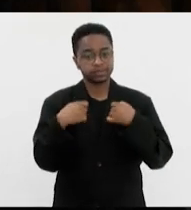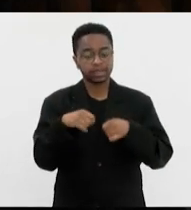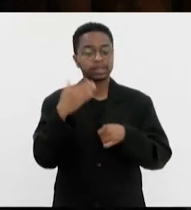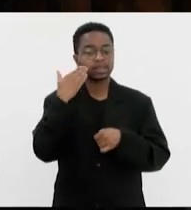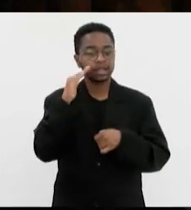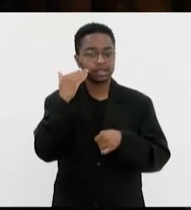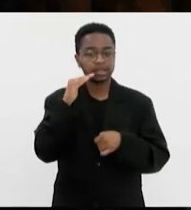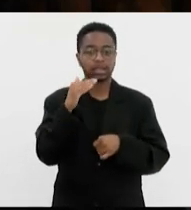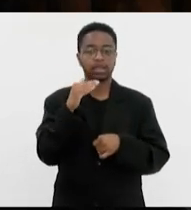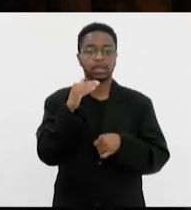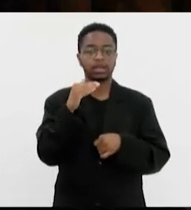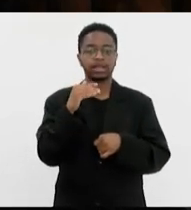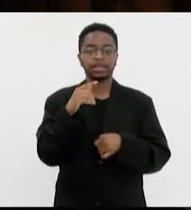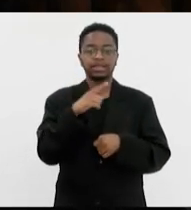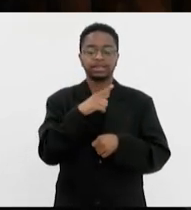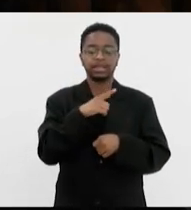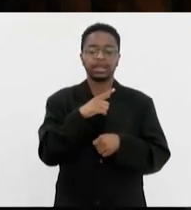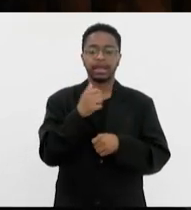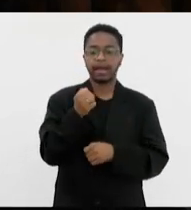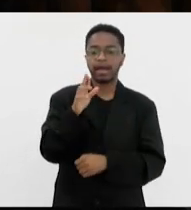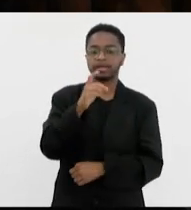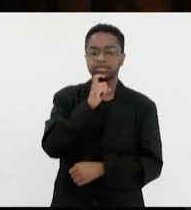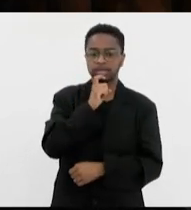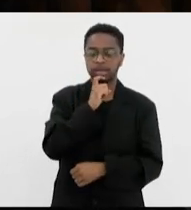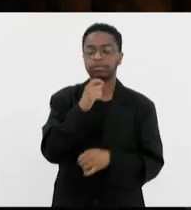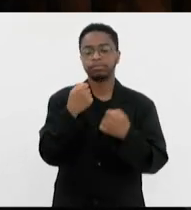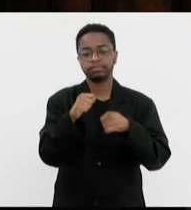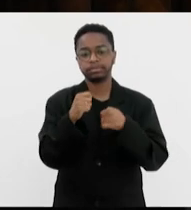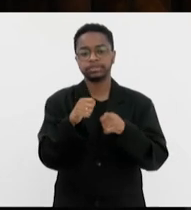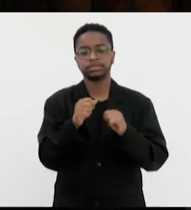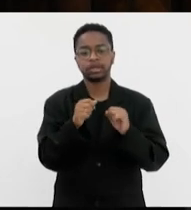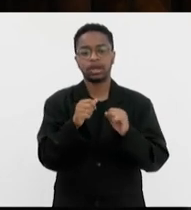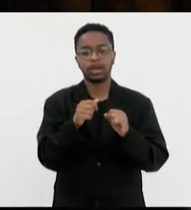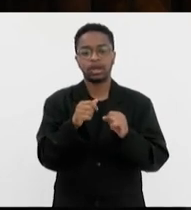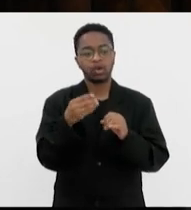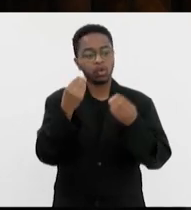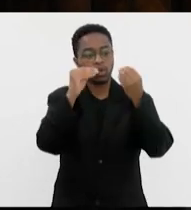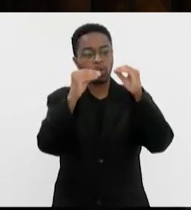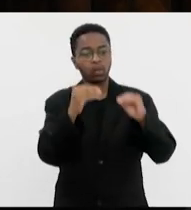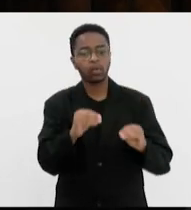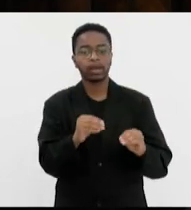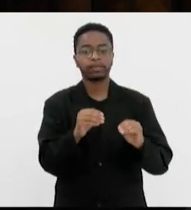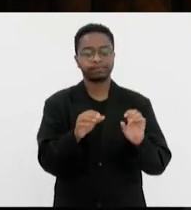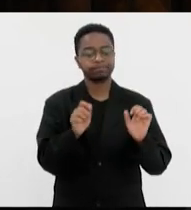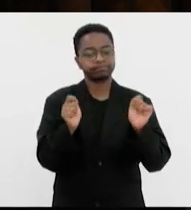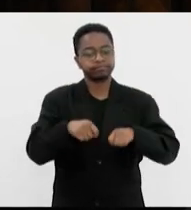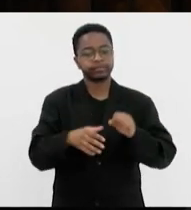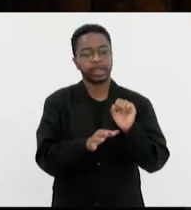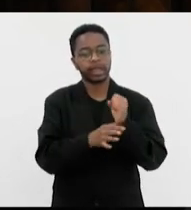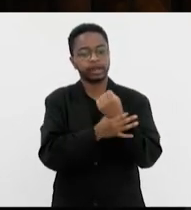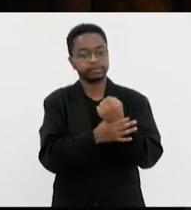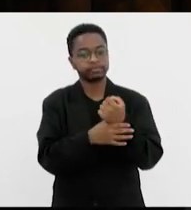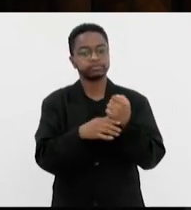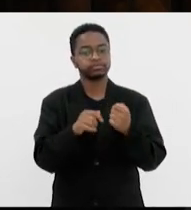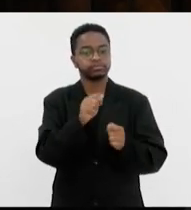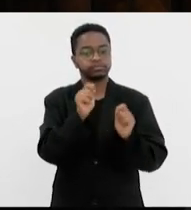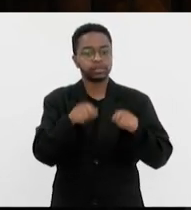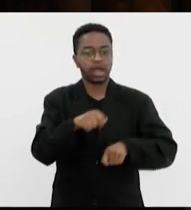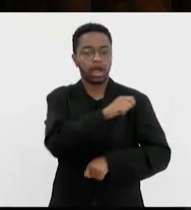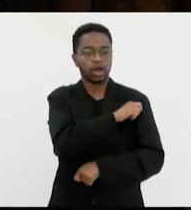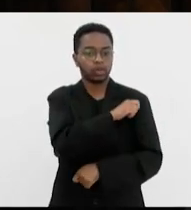parte importante da garantia de condições para que os estudantes possam aprender, possam ter